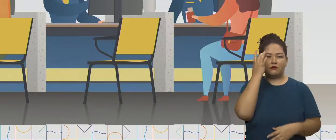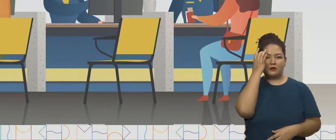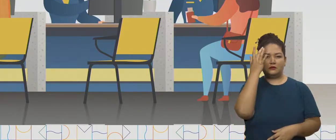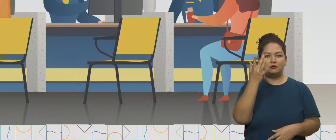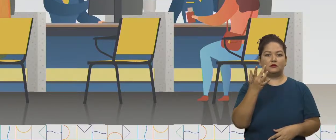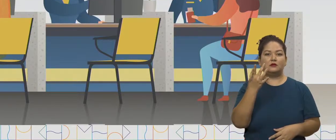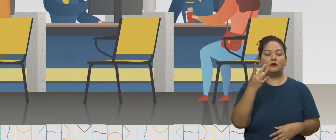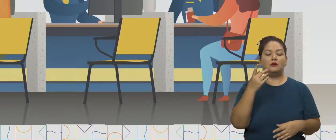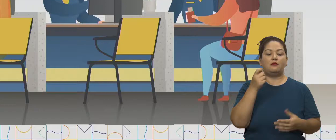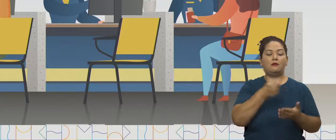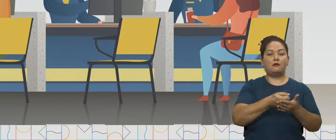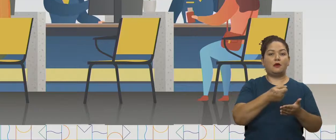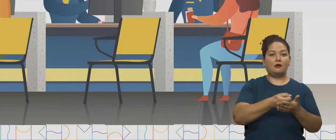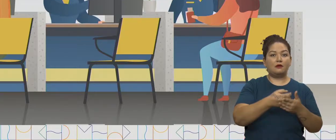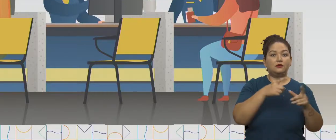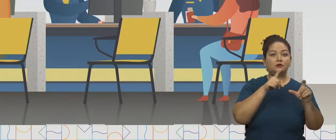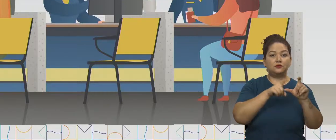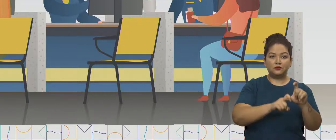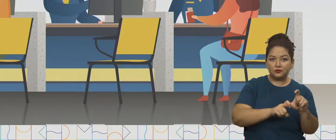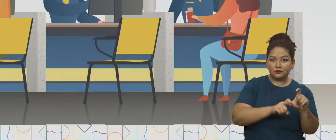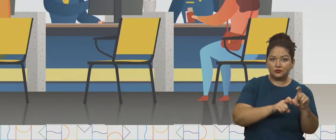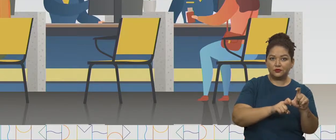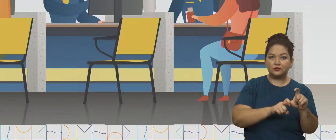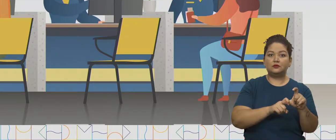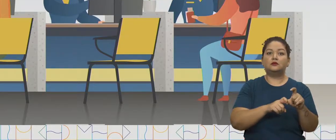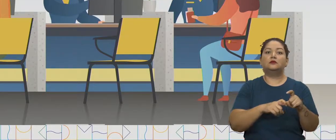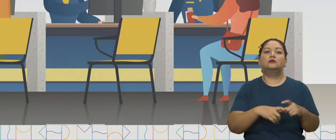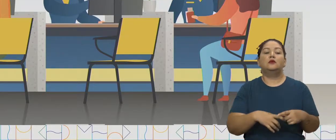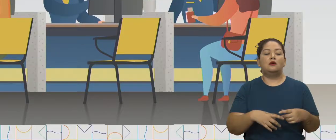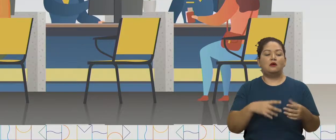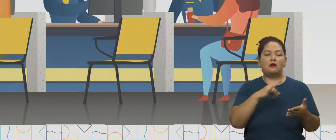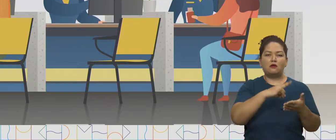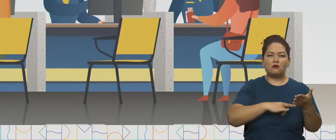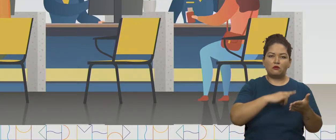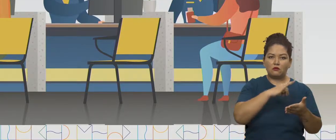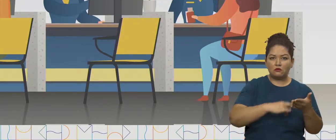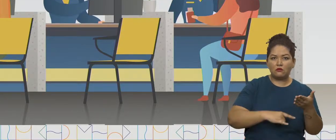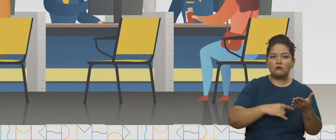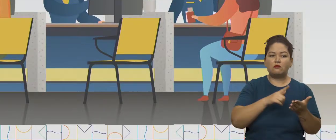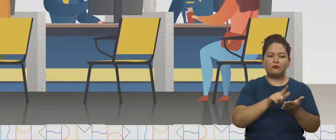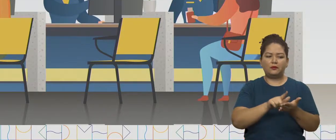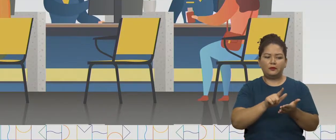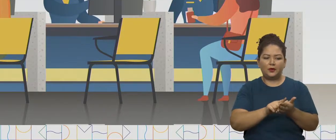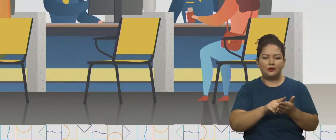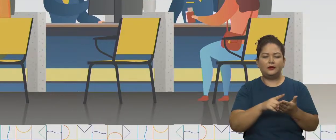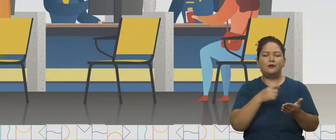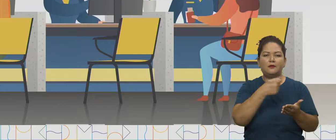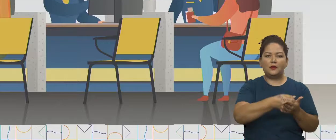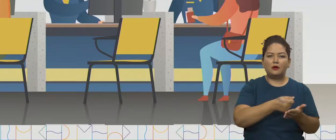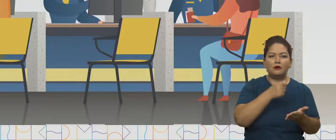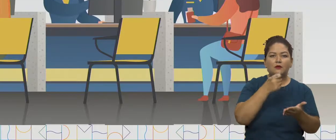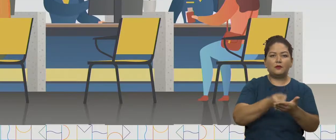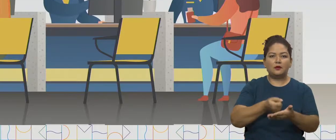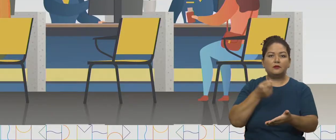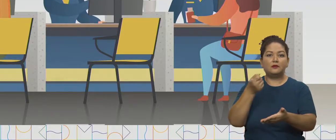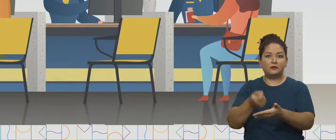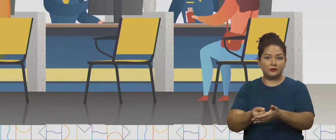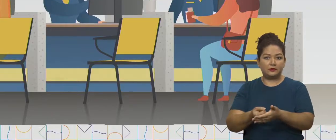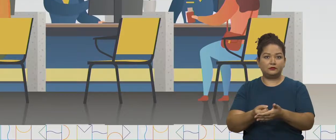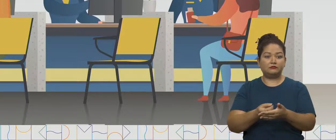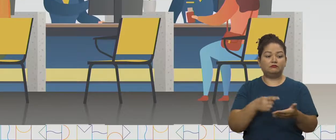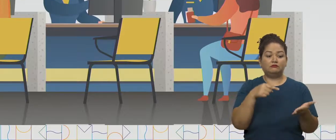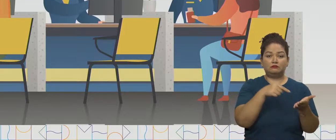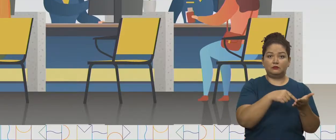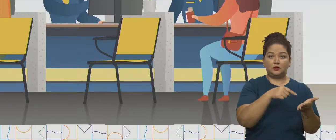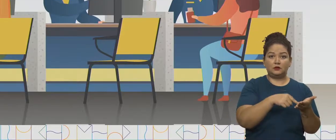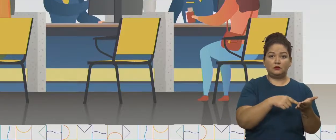o pagamento de dívidas, prestações de compras, entre outros, através de um documento que identifica quem